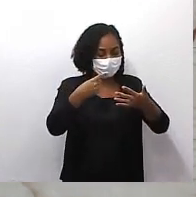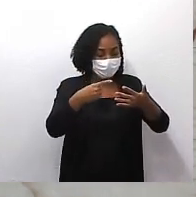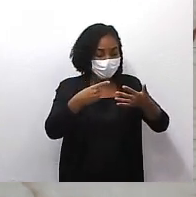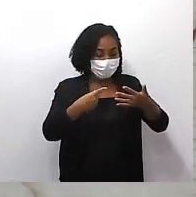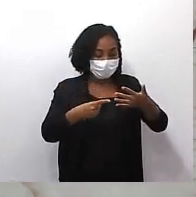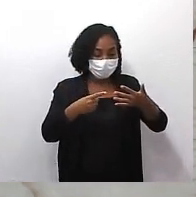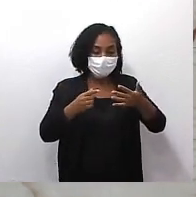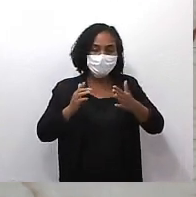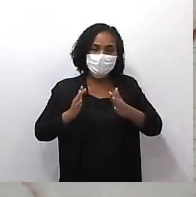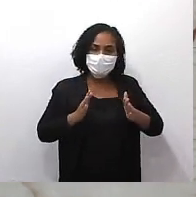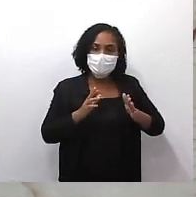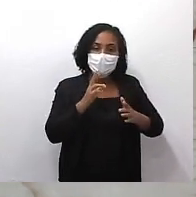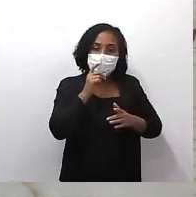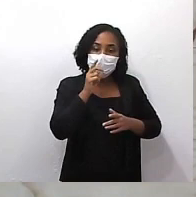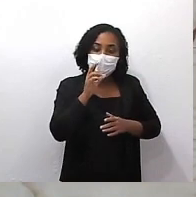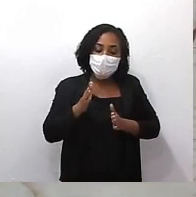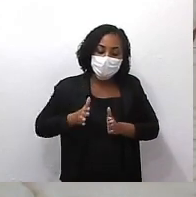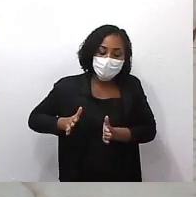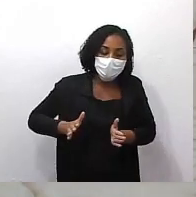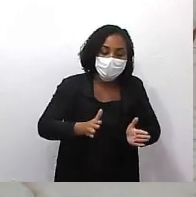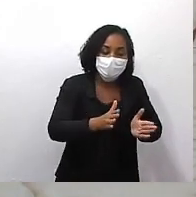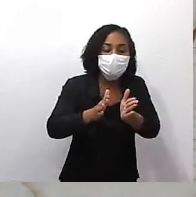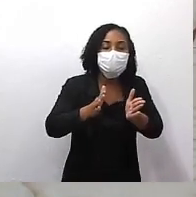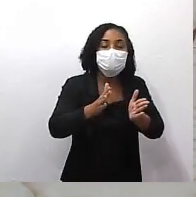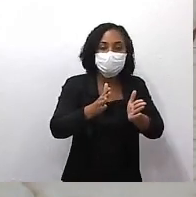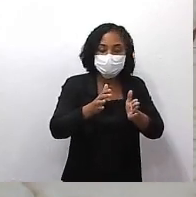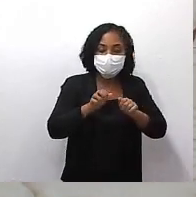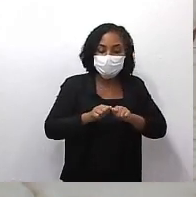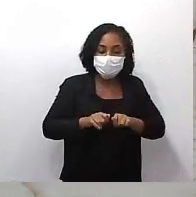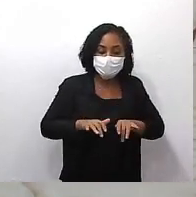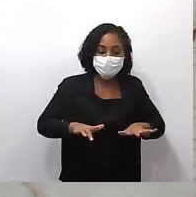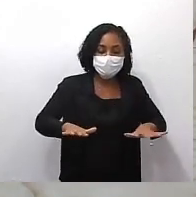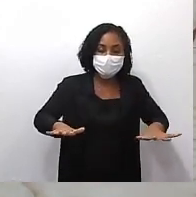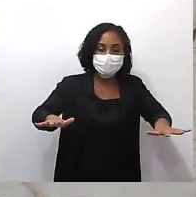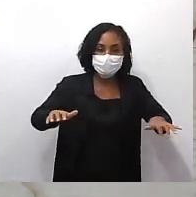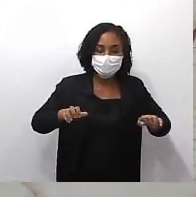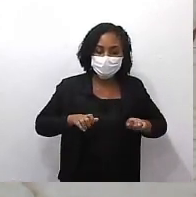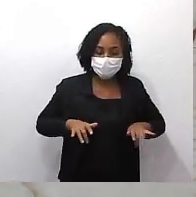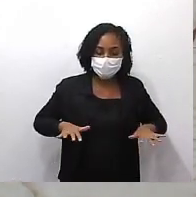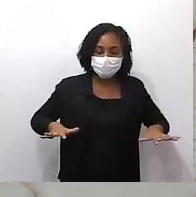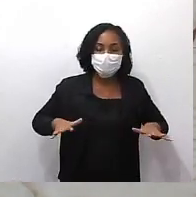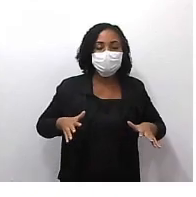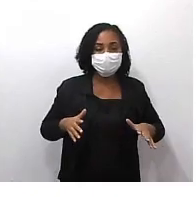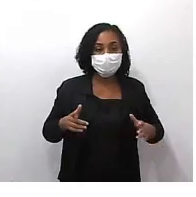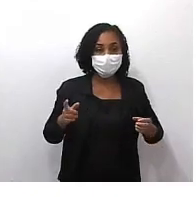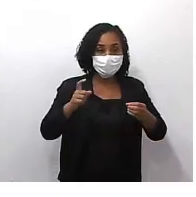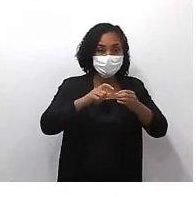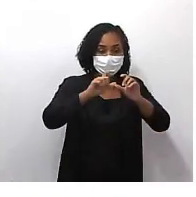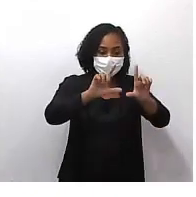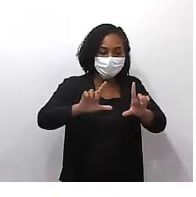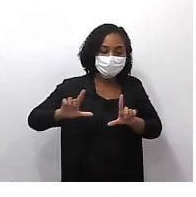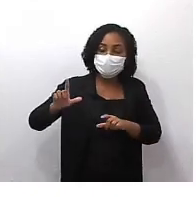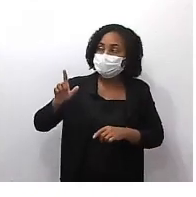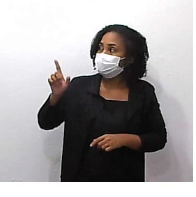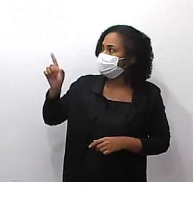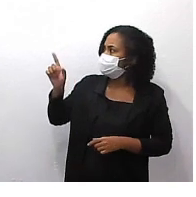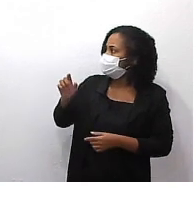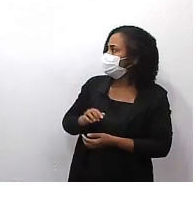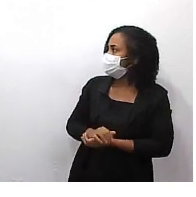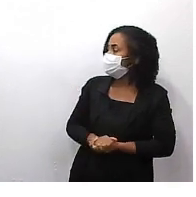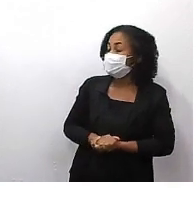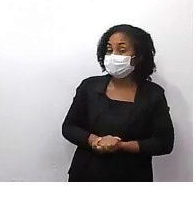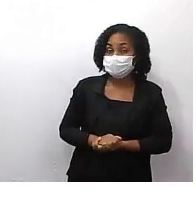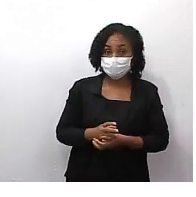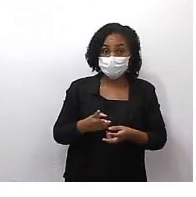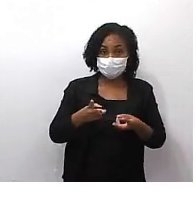rio e como funciona as suas redes de drenagem. Então, voltando para o nosso slide, observem lá,